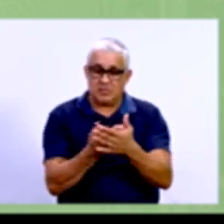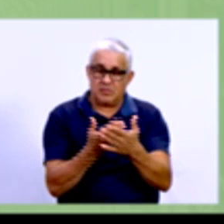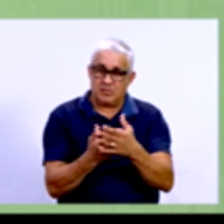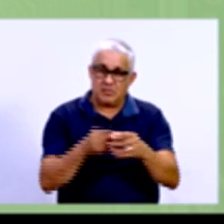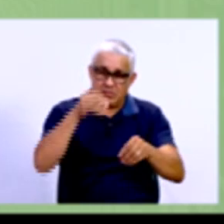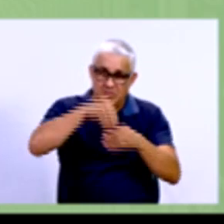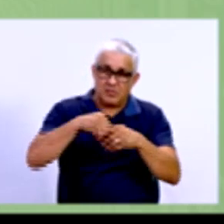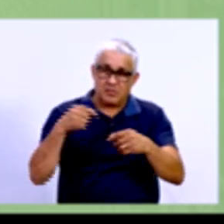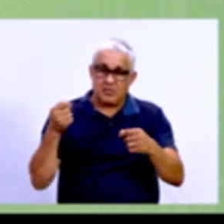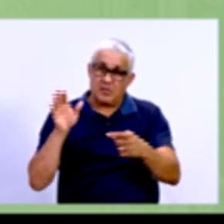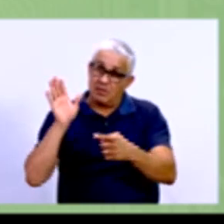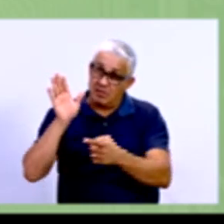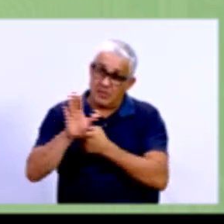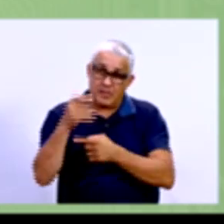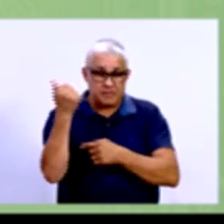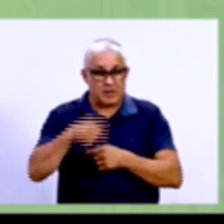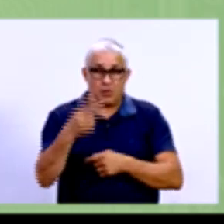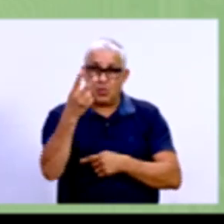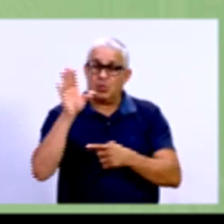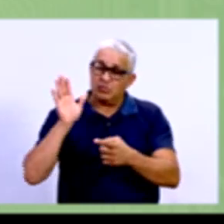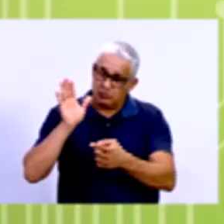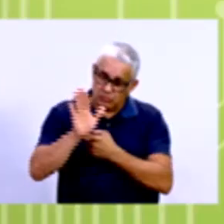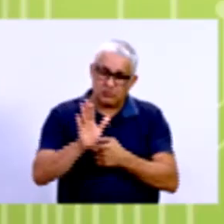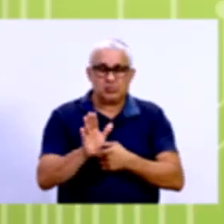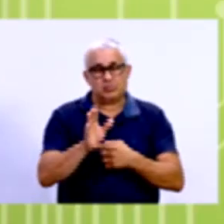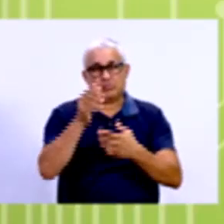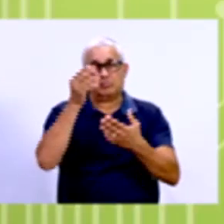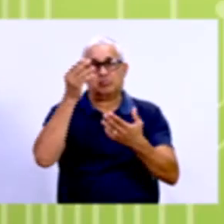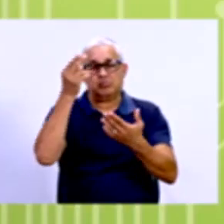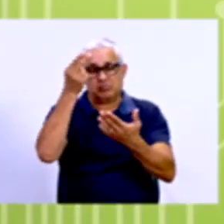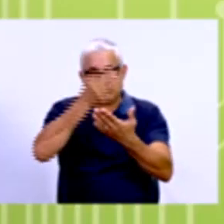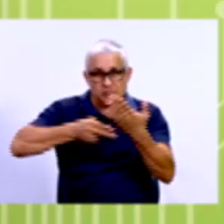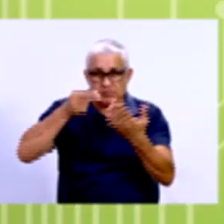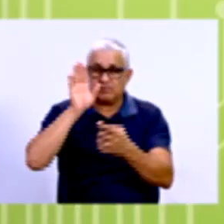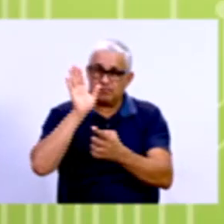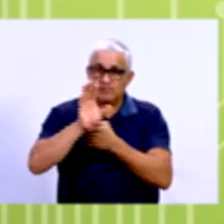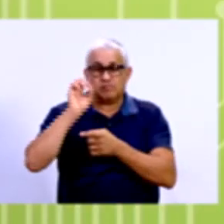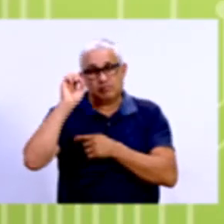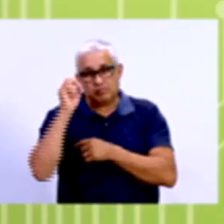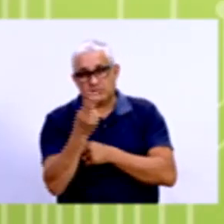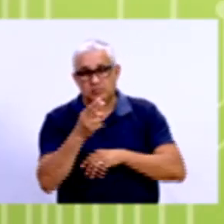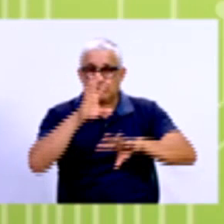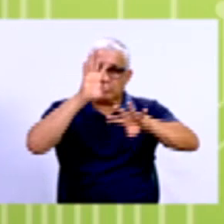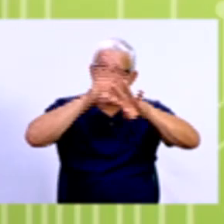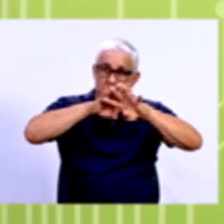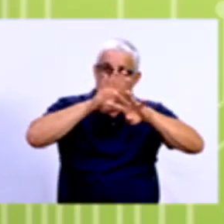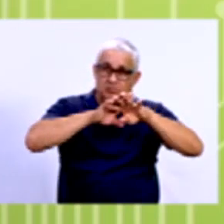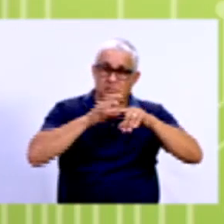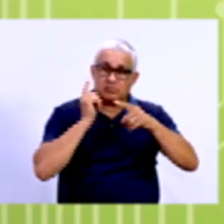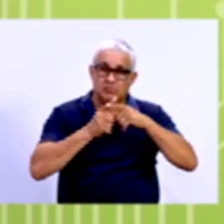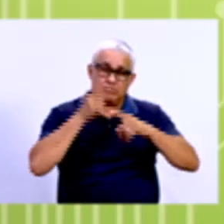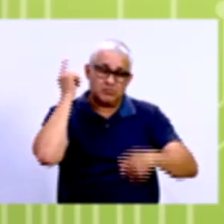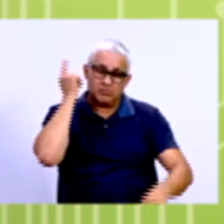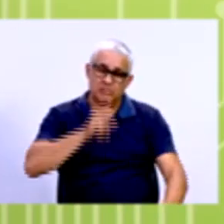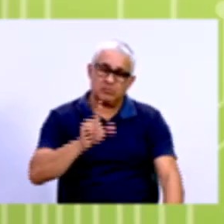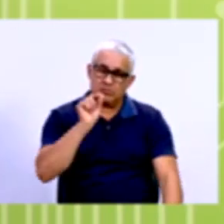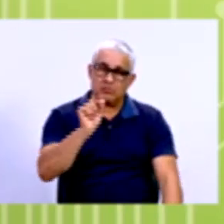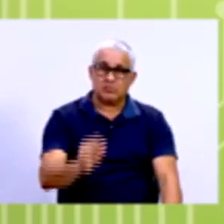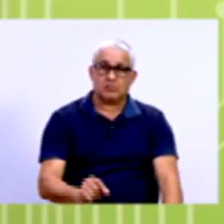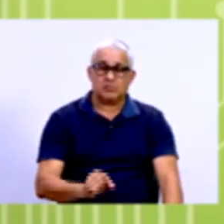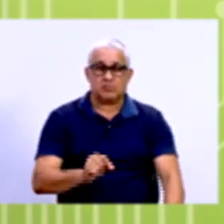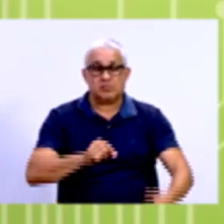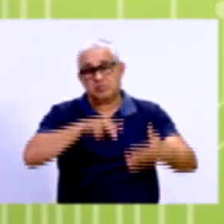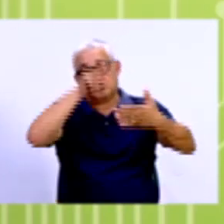não precisa mostrar os dois. Ou a gente mostra o gráfico, ou a gente mostra a tabela, porque a gente consegue